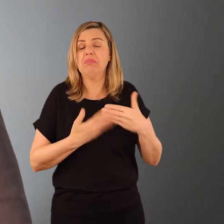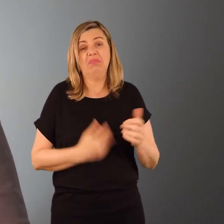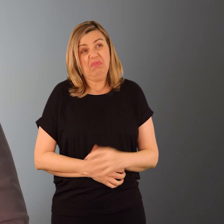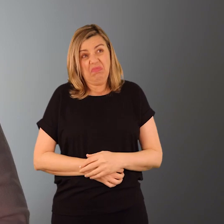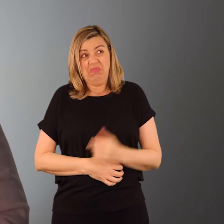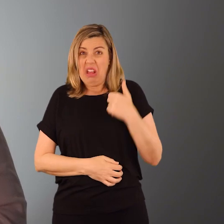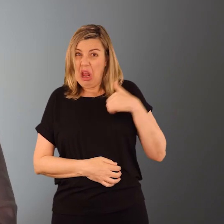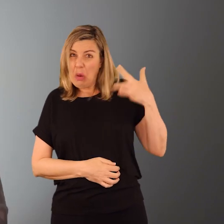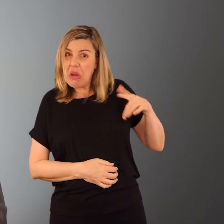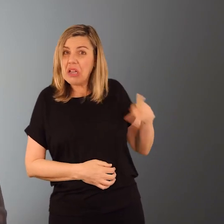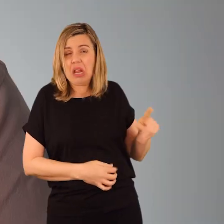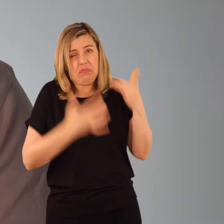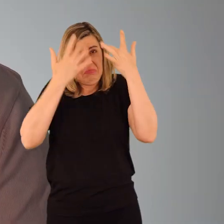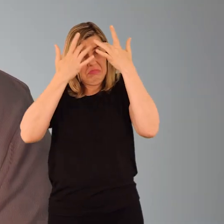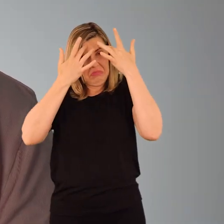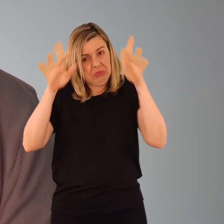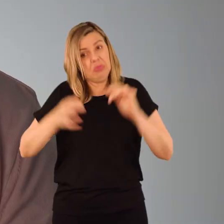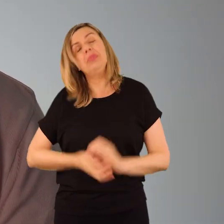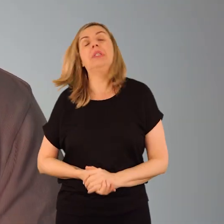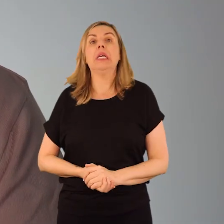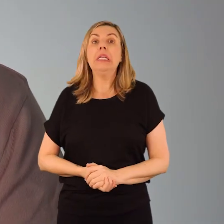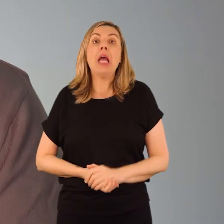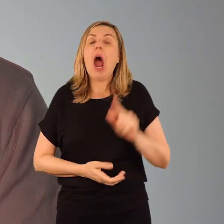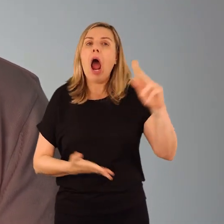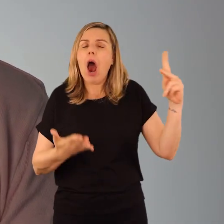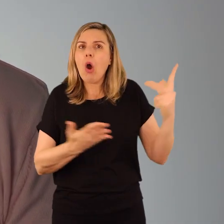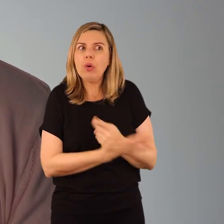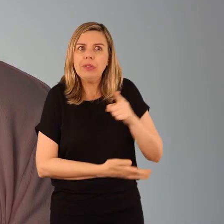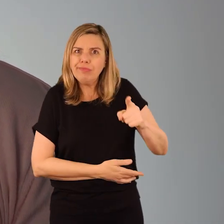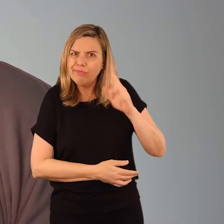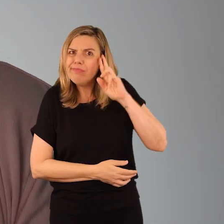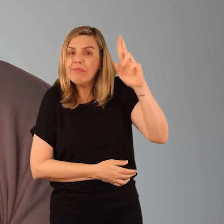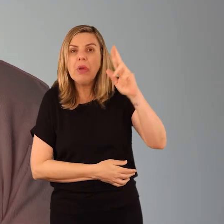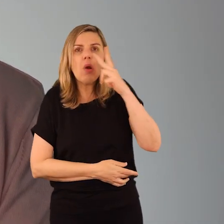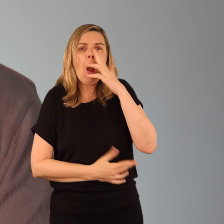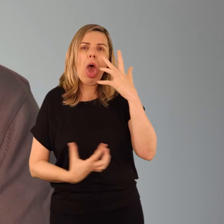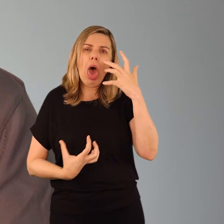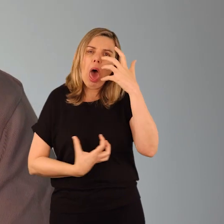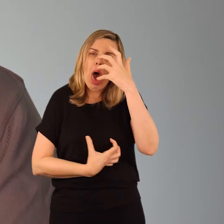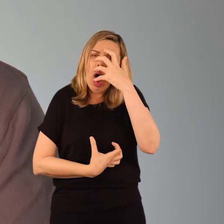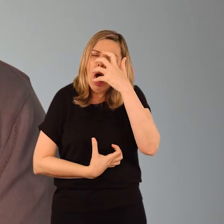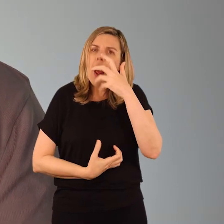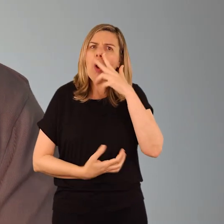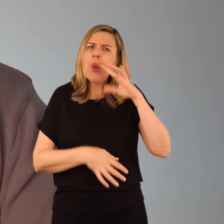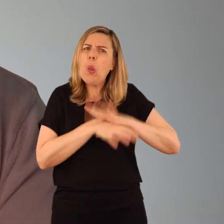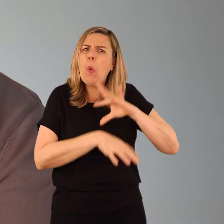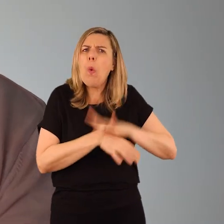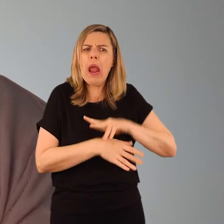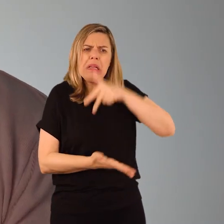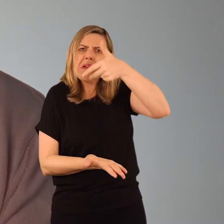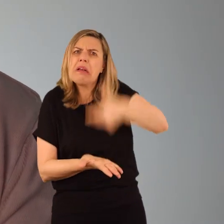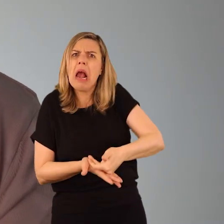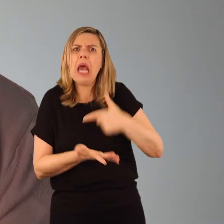tenho que sentir pena dele, sabe? Mas essa mulher, gente... Revira os olhos. Ela ficou um trapo, ela caiu no chão. Eu tinha que